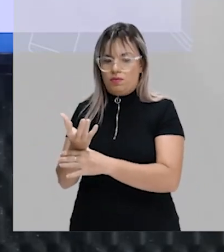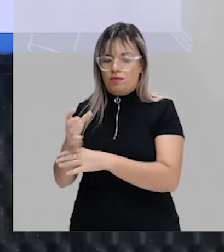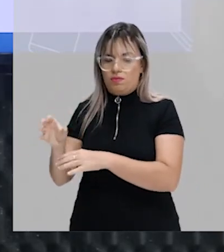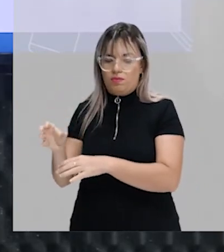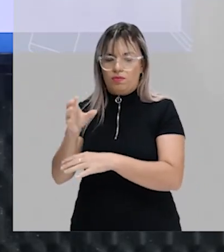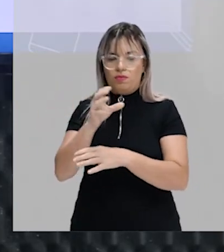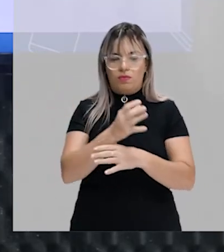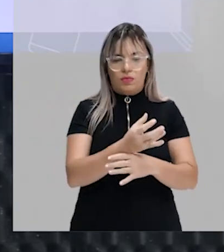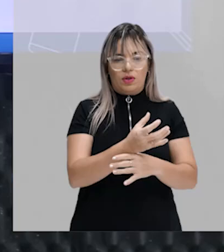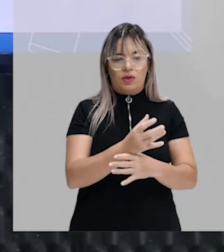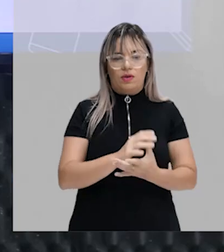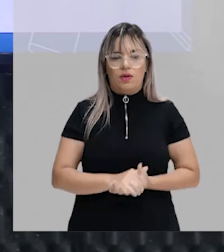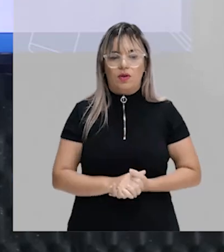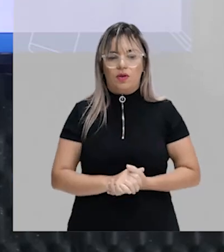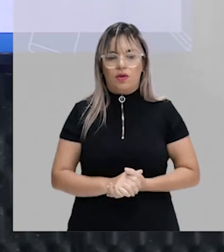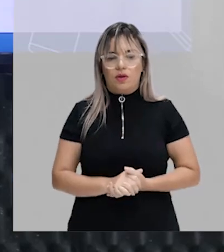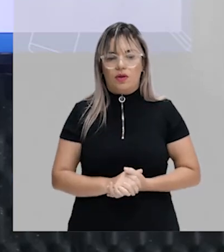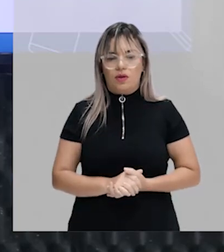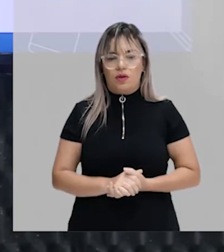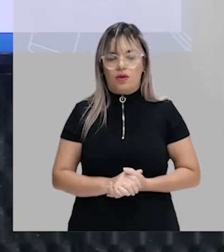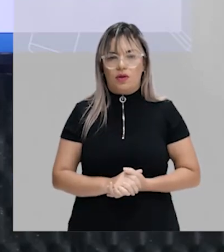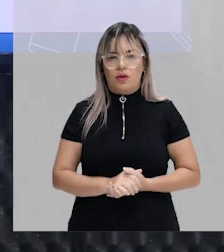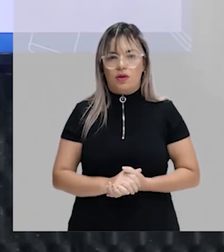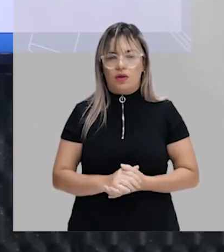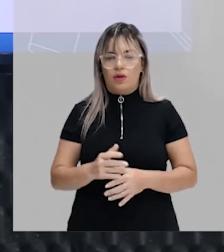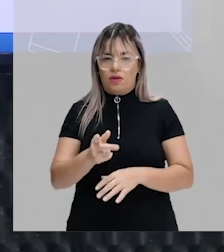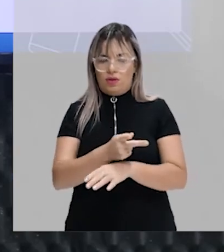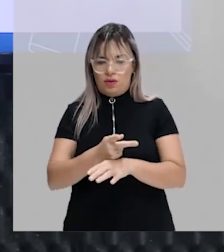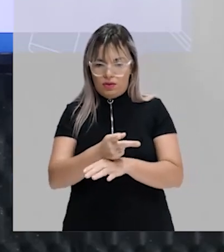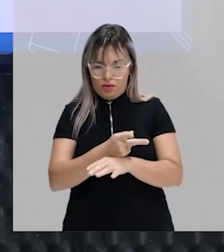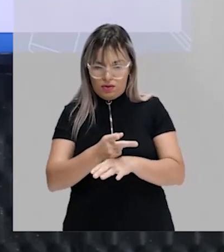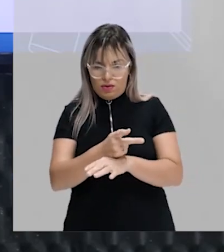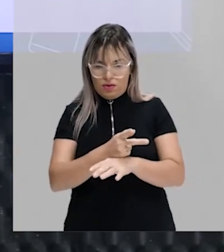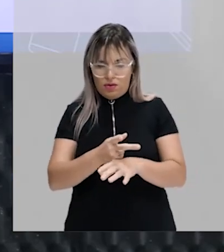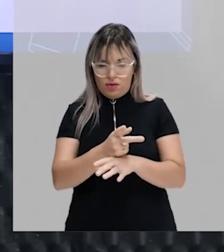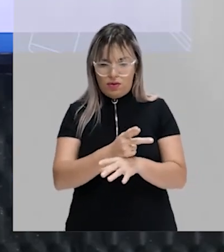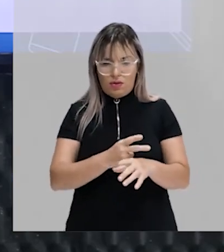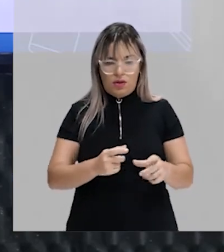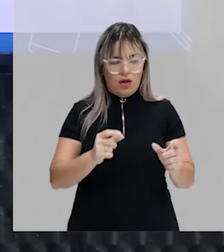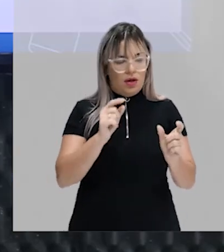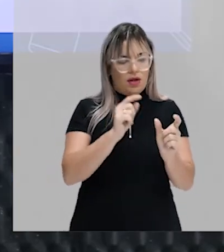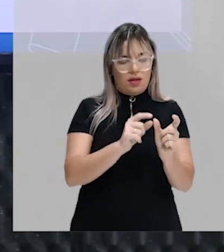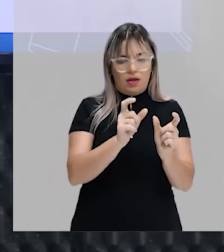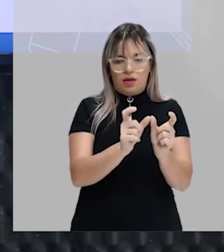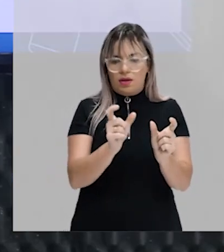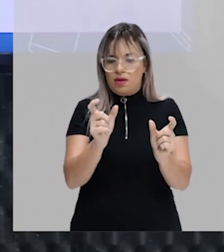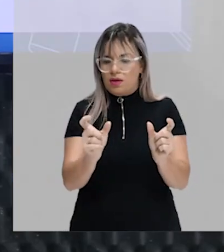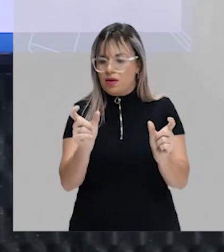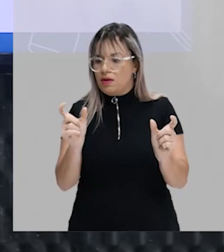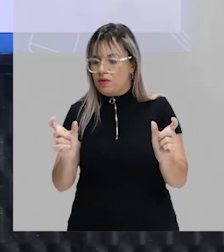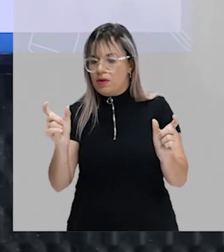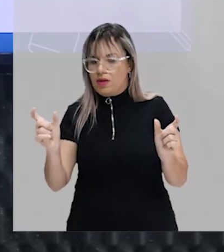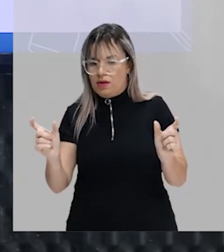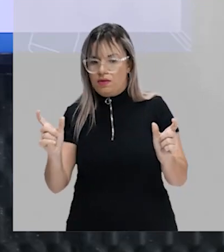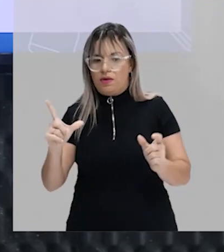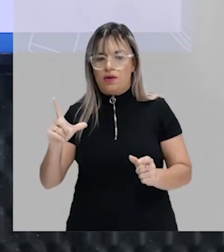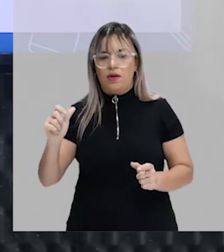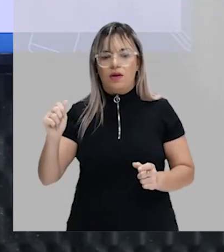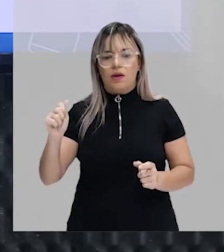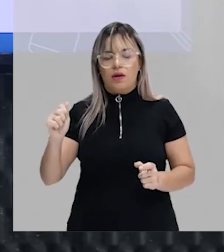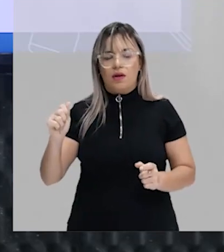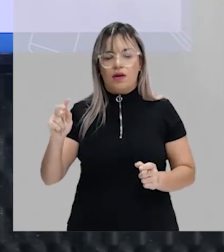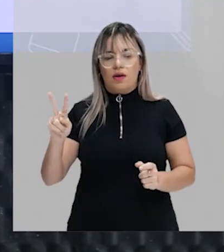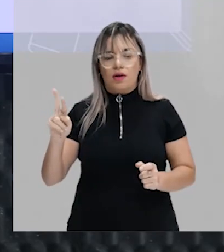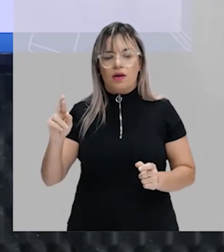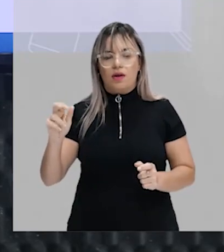ele começa... Lavrador, ele busca, ele fragmenta a palavra. O que é lavra? Onde você